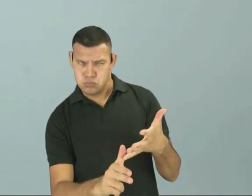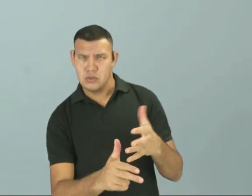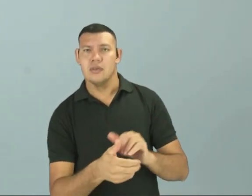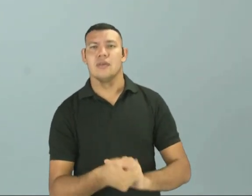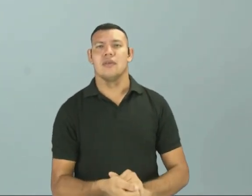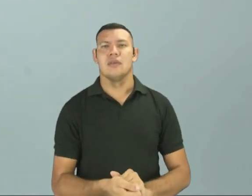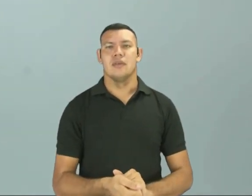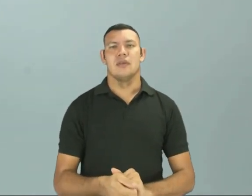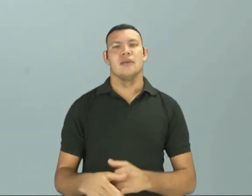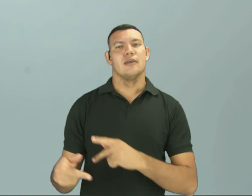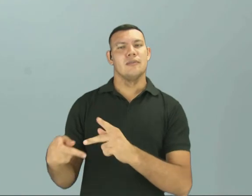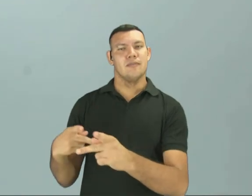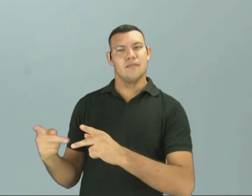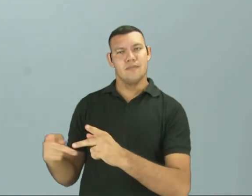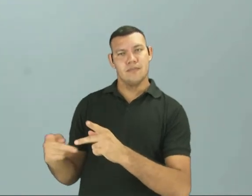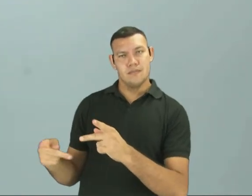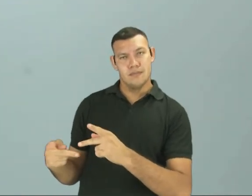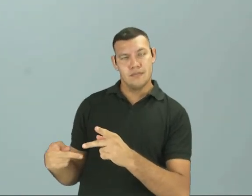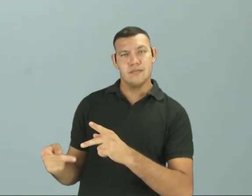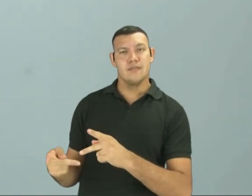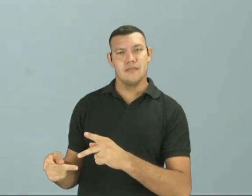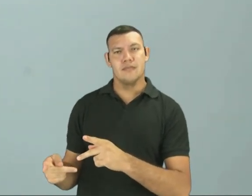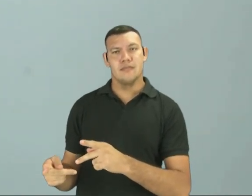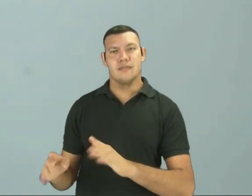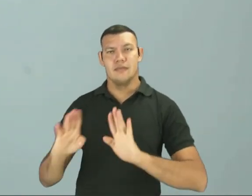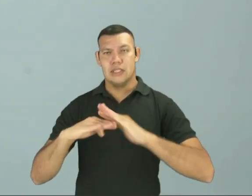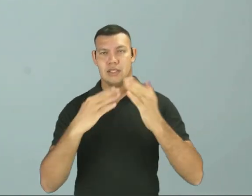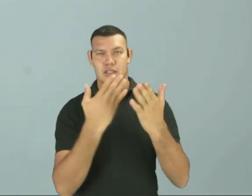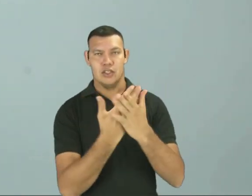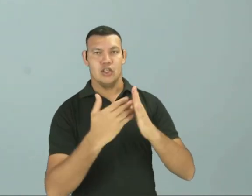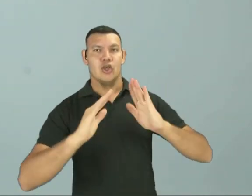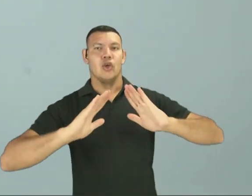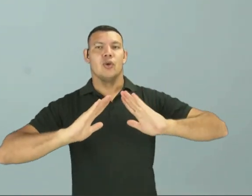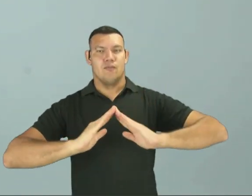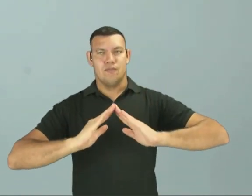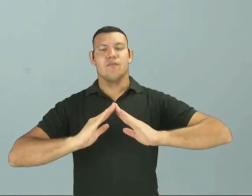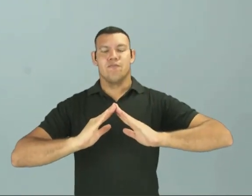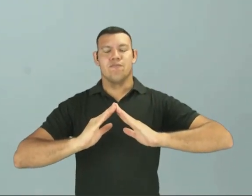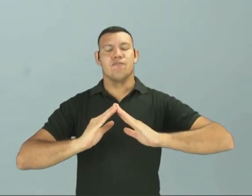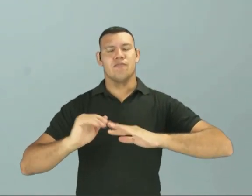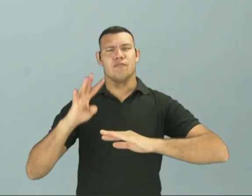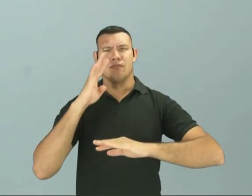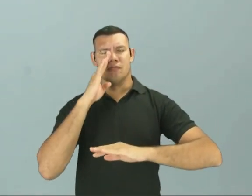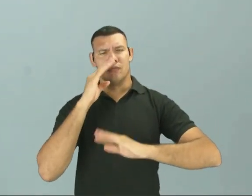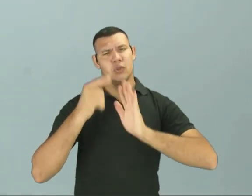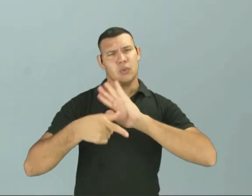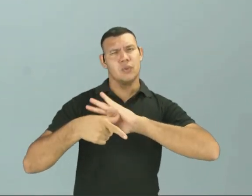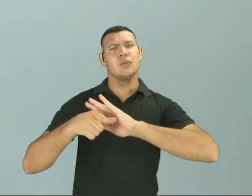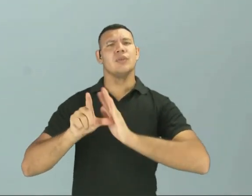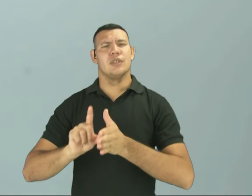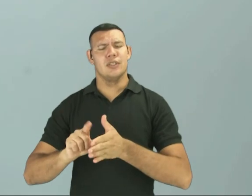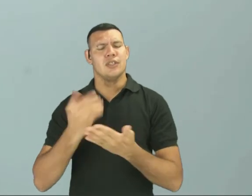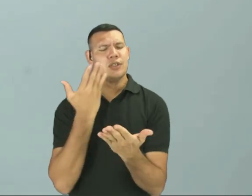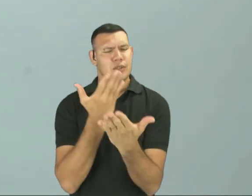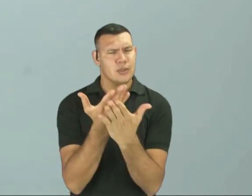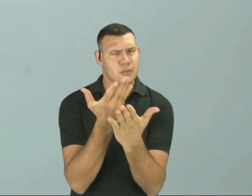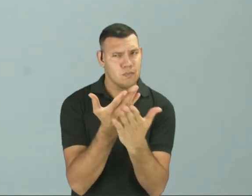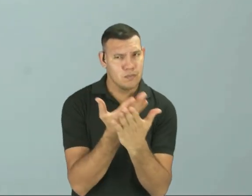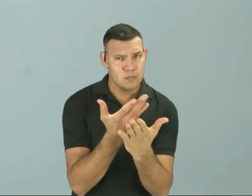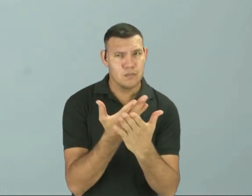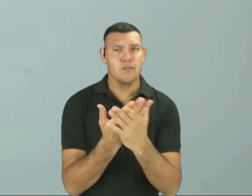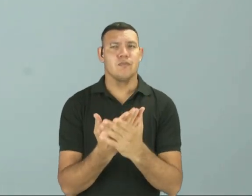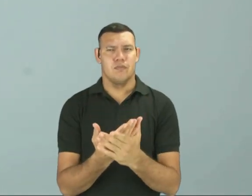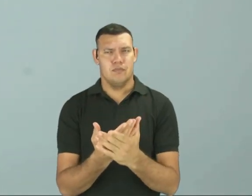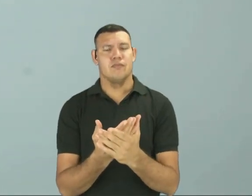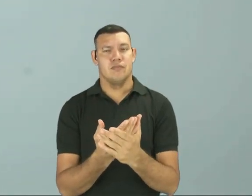do programa Escola em Casa, tá bom? Vá lá, reveja, veja essa aula, veja as outras aulas, as outras disciplinas, estude, né,